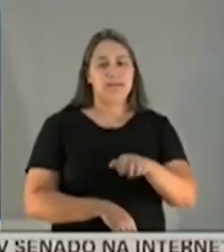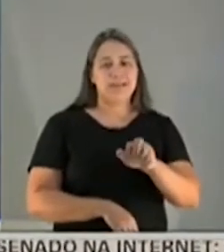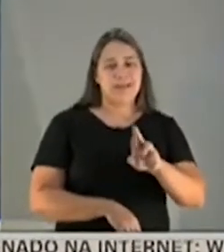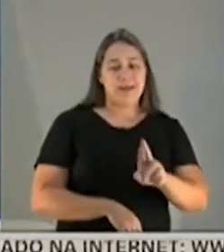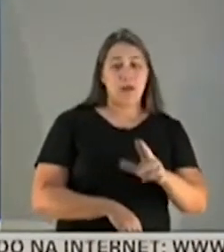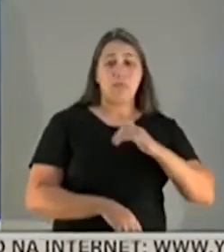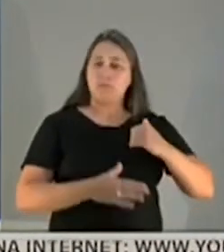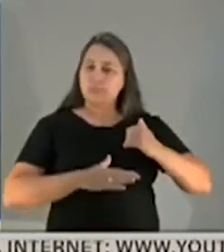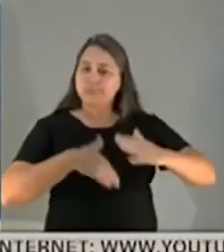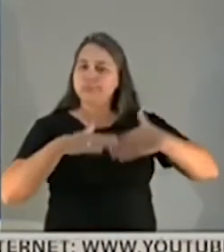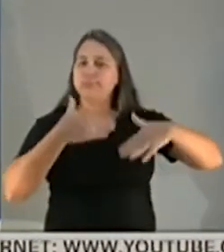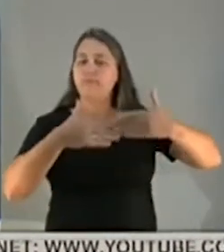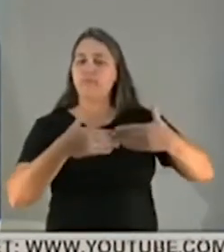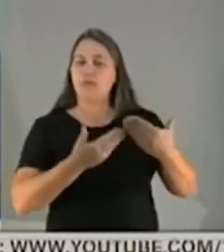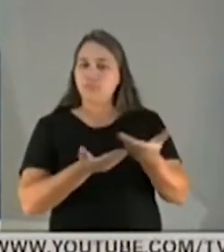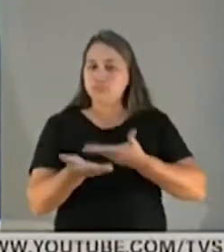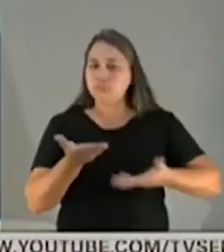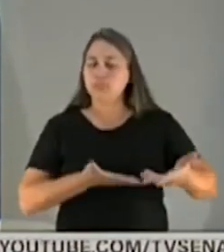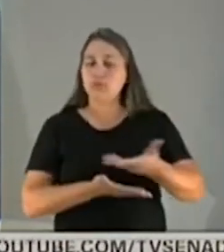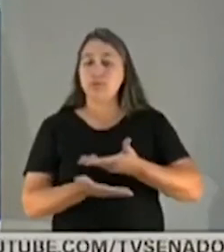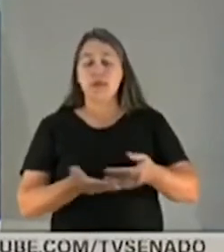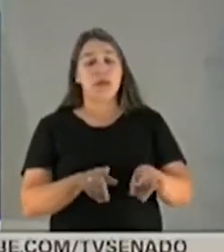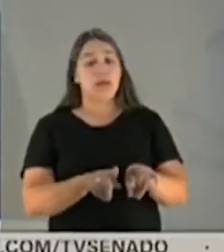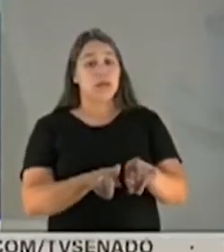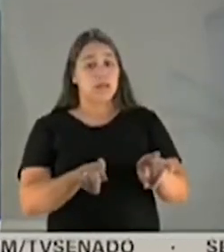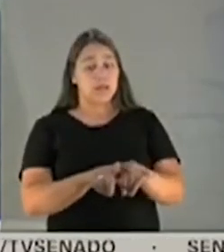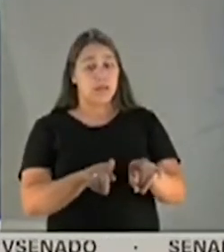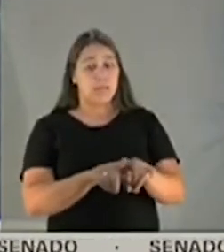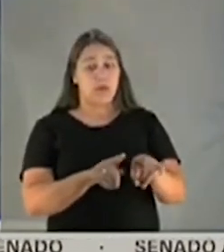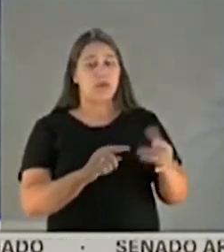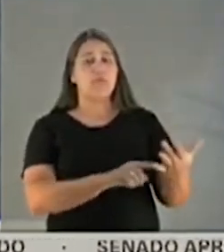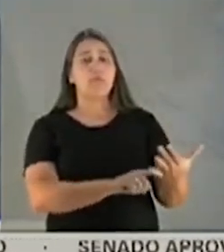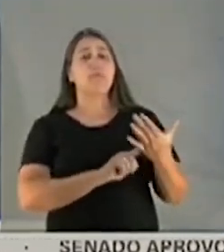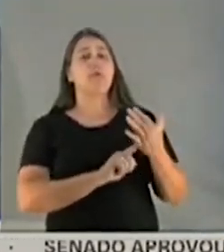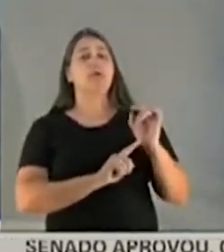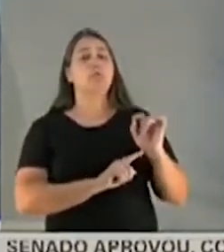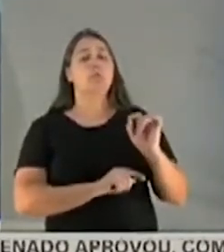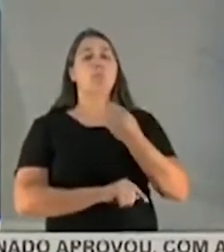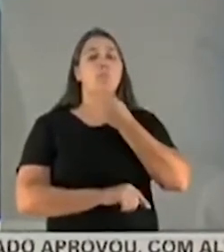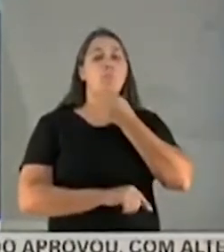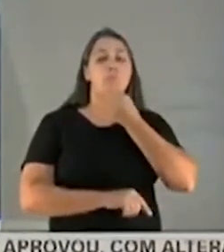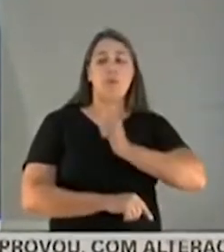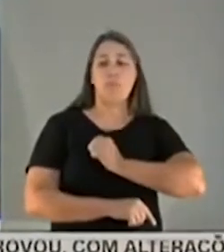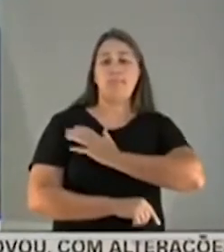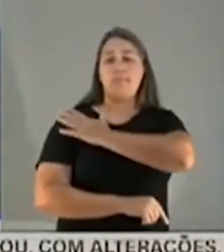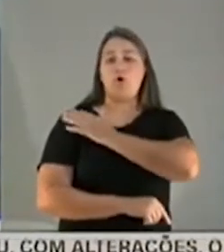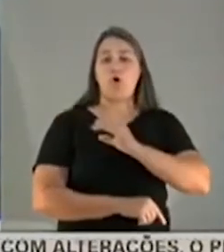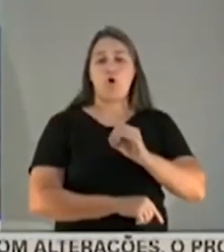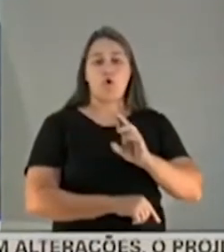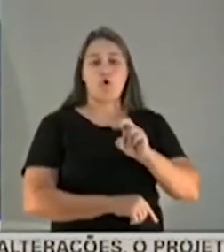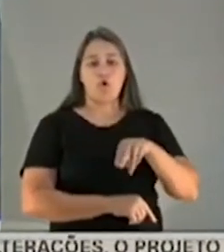avançar nessa tratativa. E também me foi apresentado um coronel do Exército